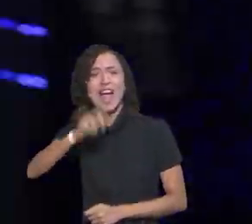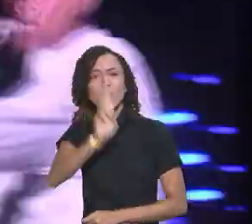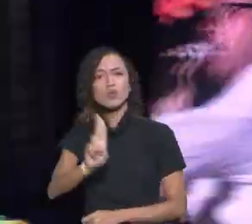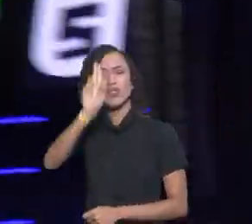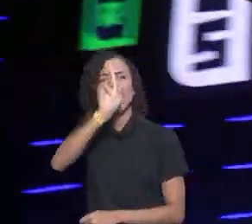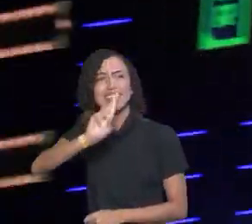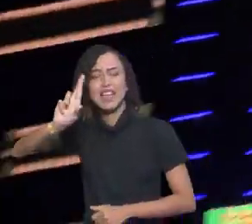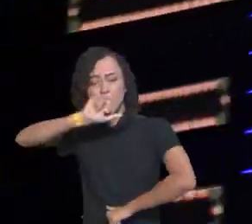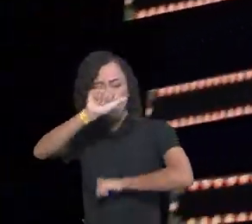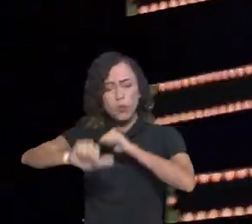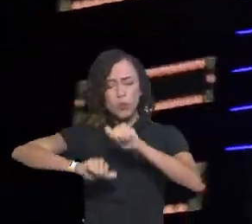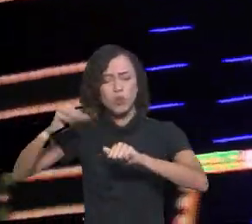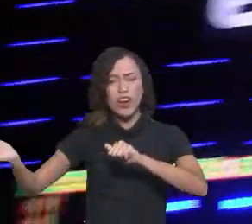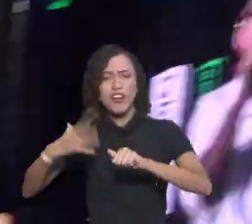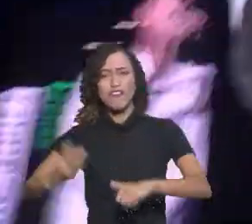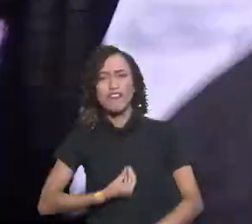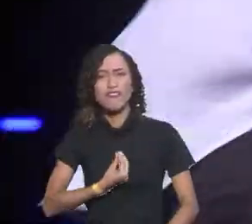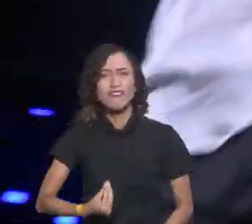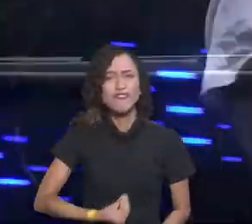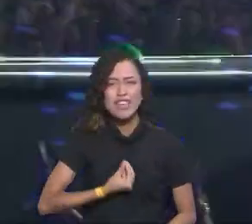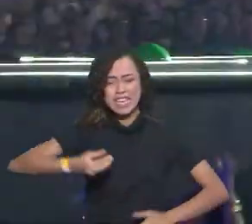e transforma